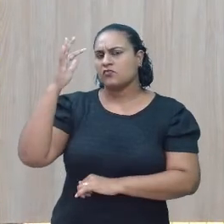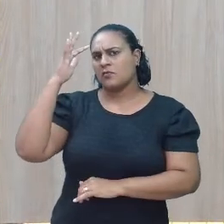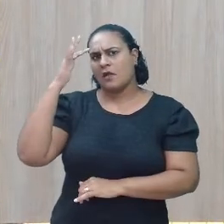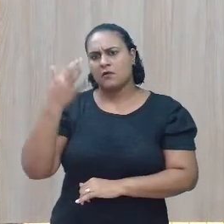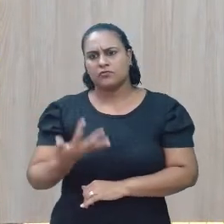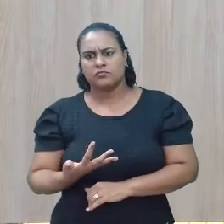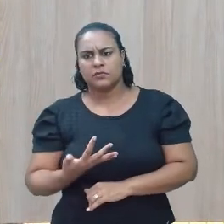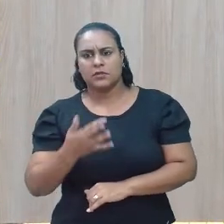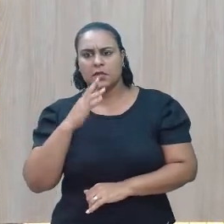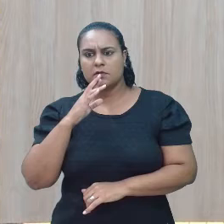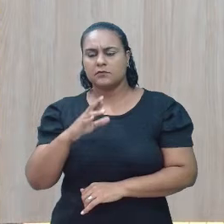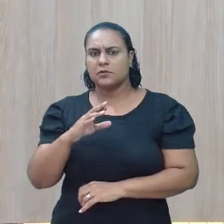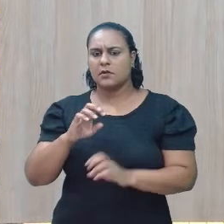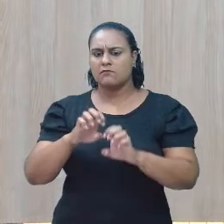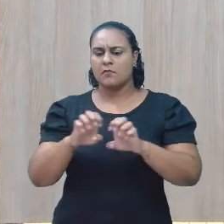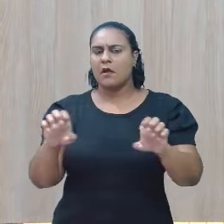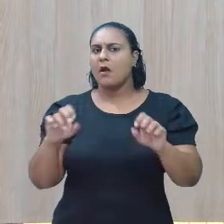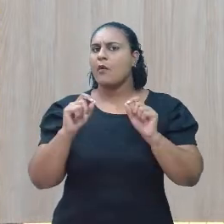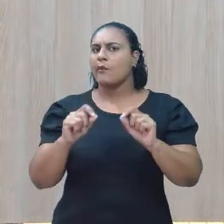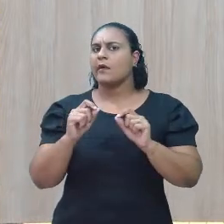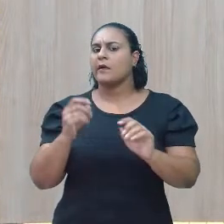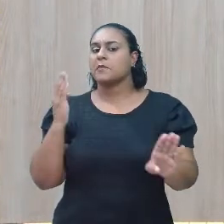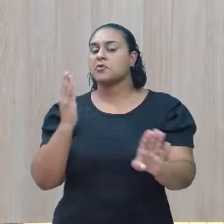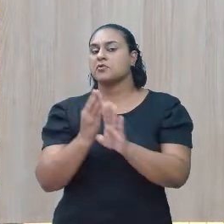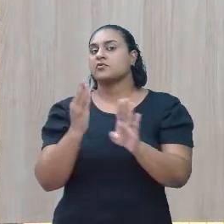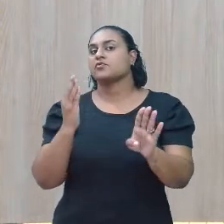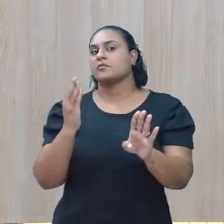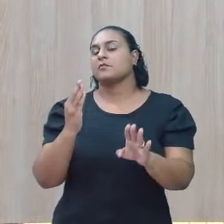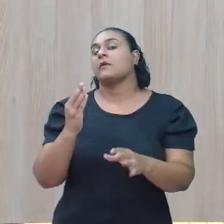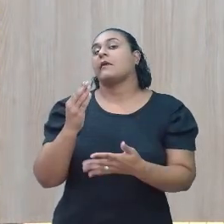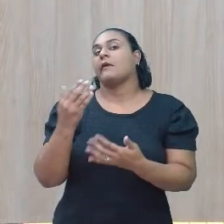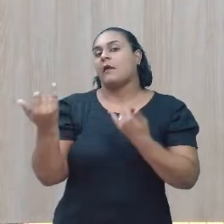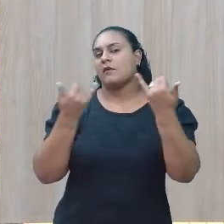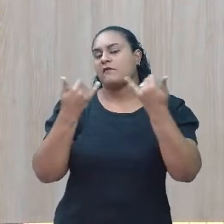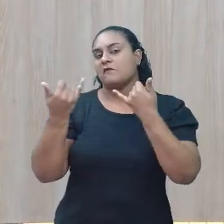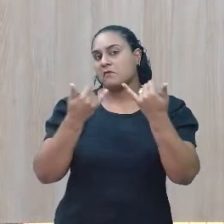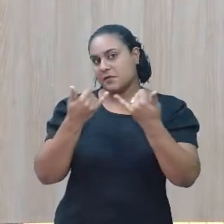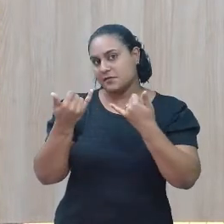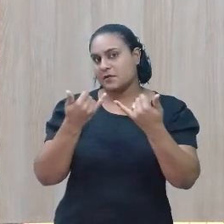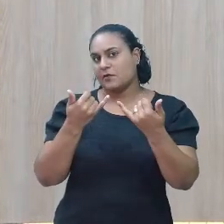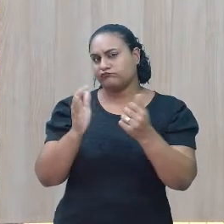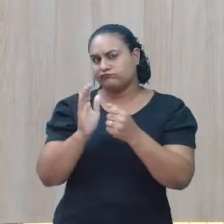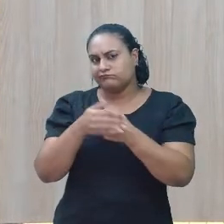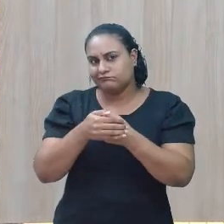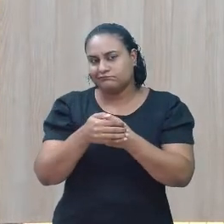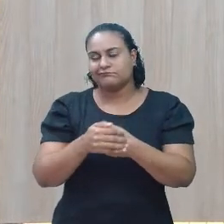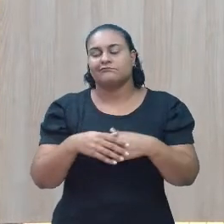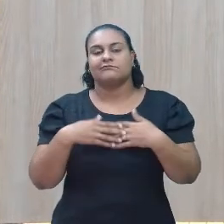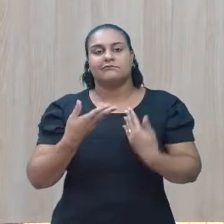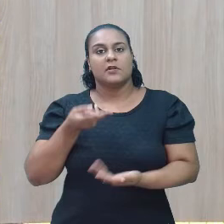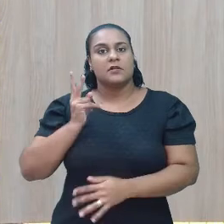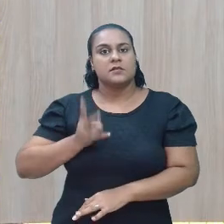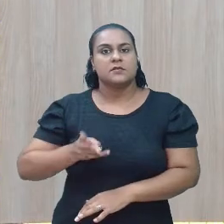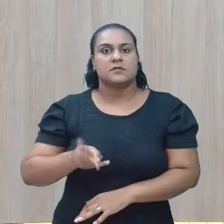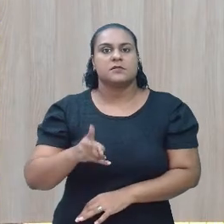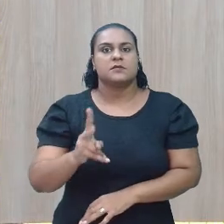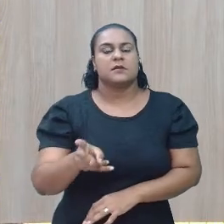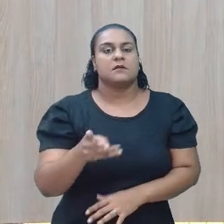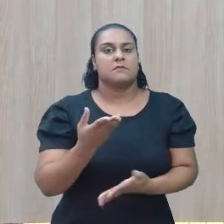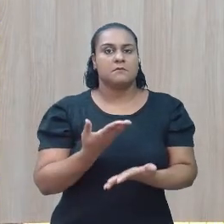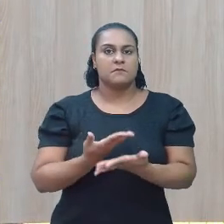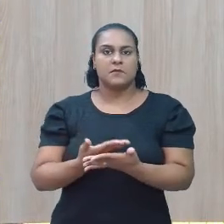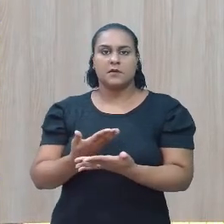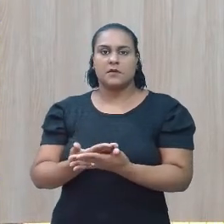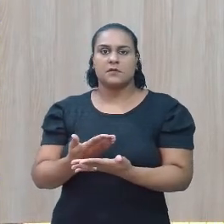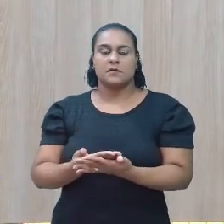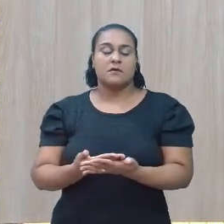equação é uma busca de você descobrir essa informação desconhecida, tá certo? Então, como a gente sempre traz nas aulas